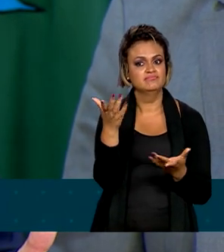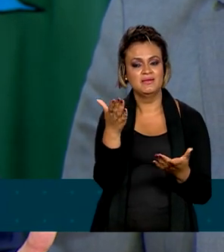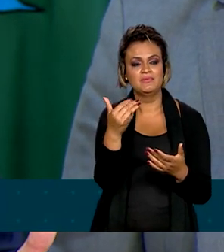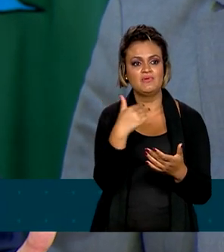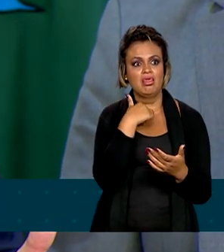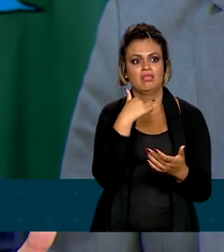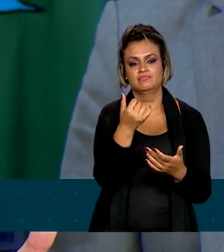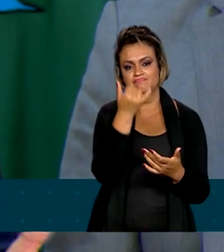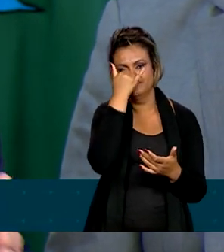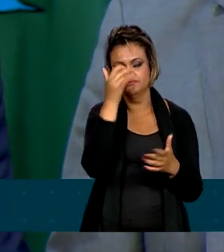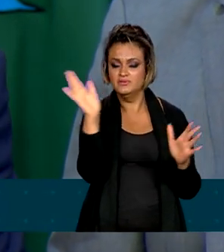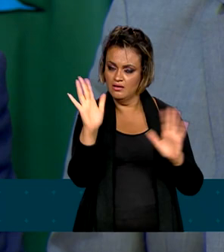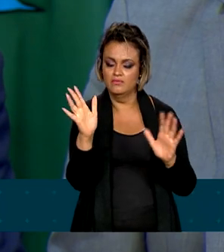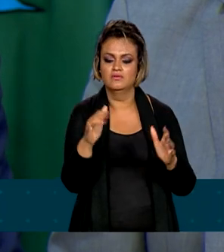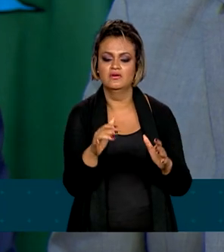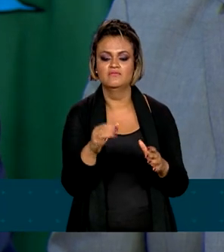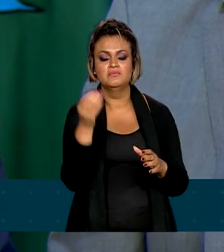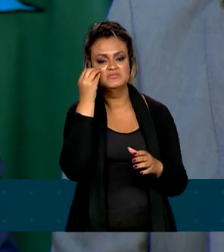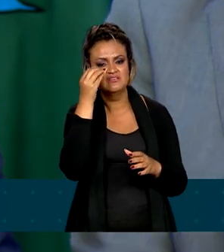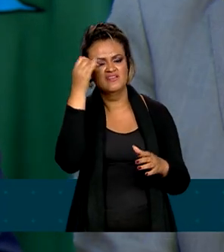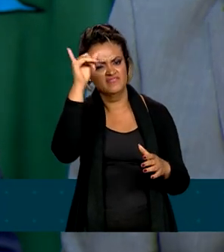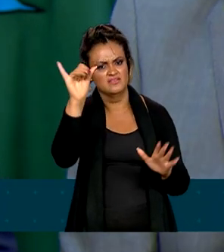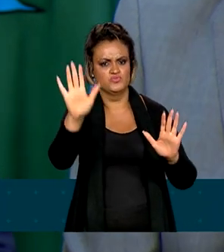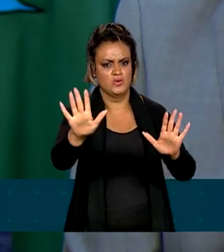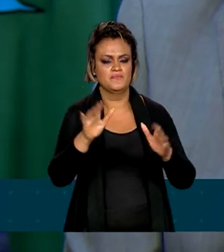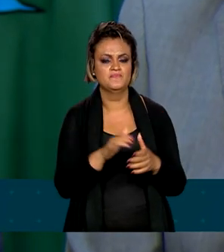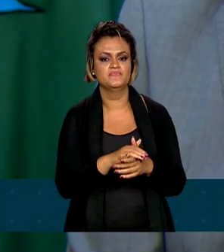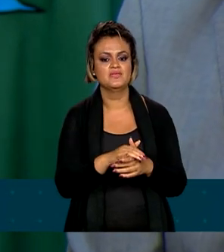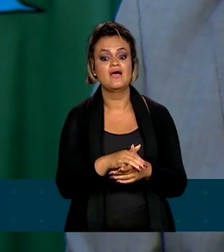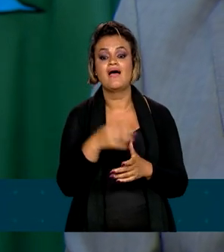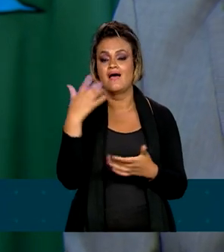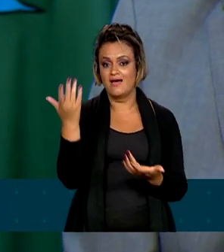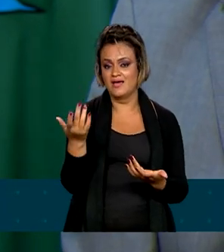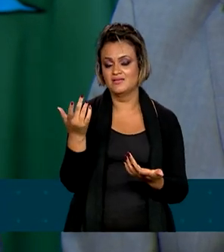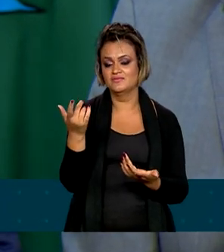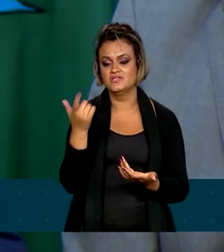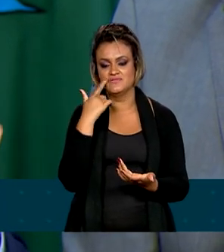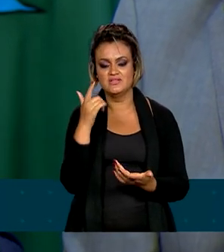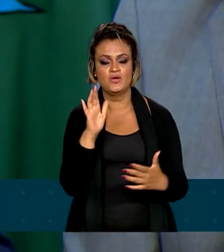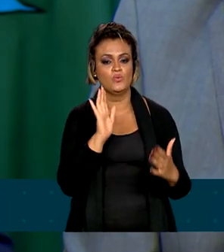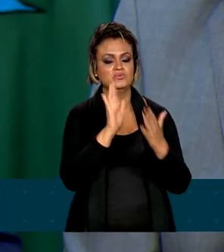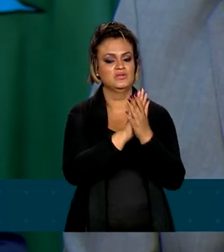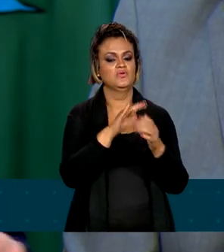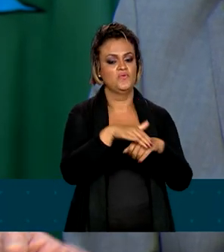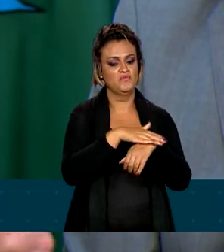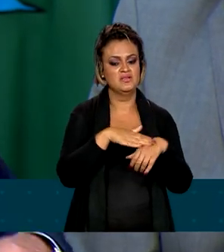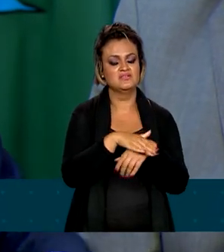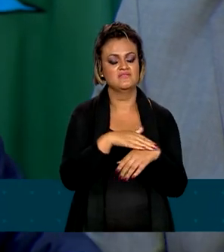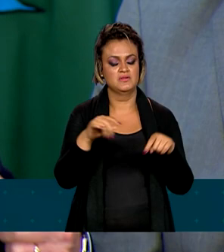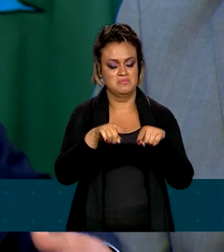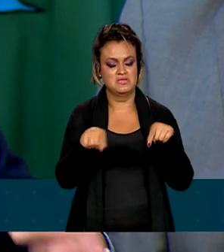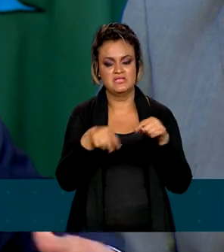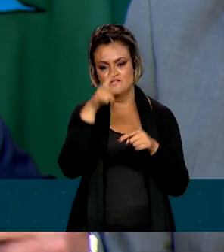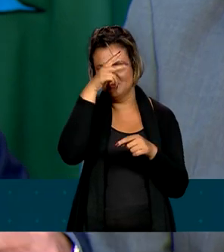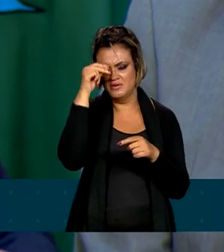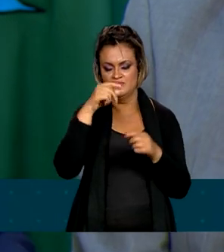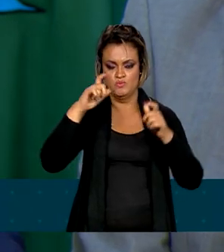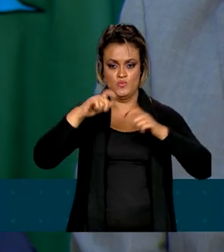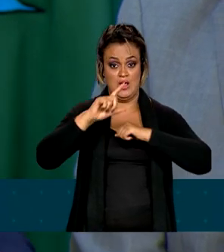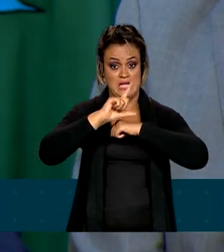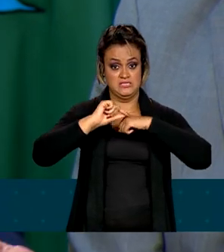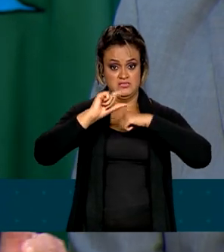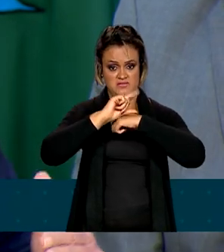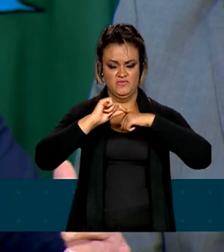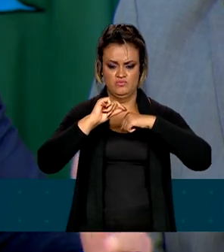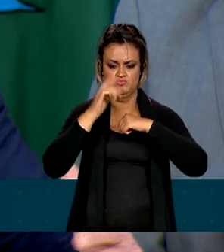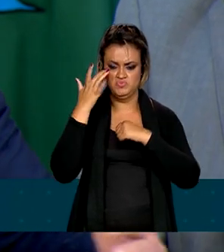isso. Nós vamos tentar evitar. E aí vocês vão ter contato direto, vai ter uma sala de prefeito na Casa Civil.